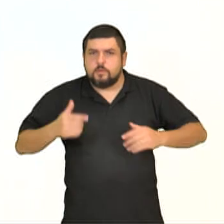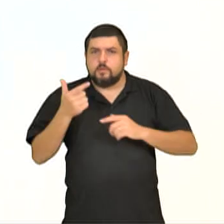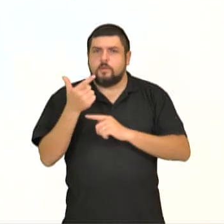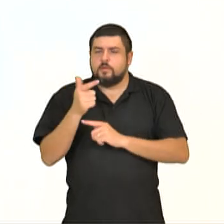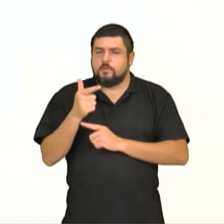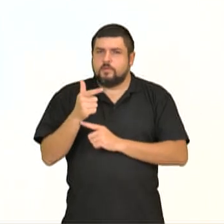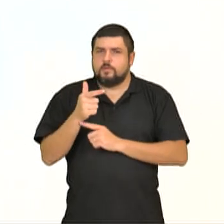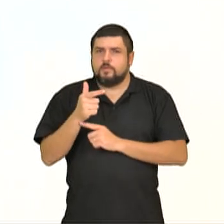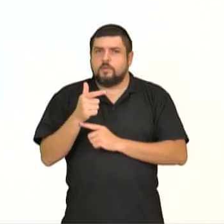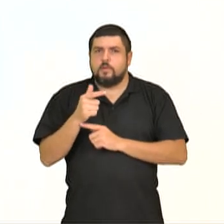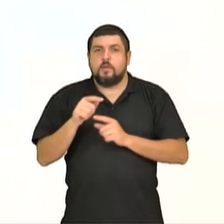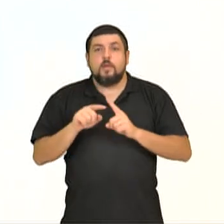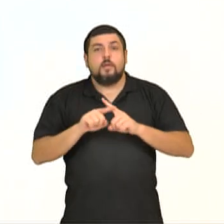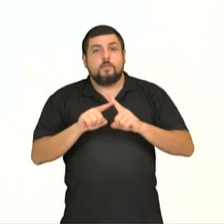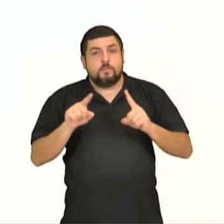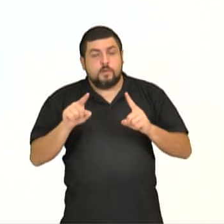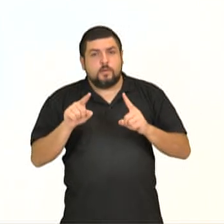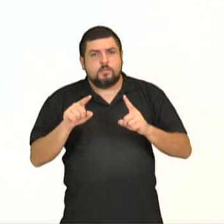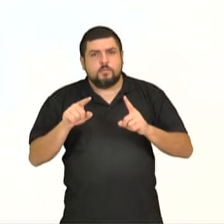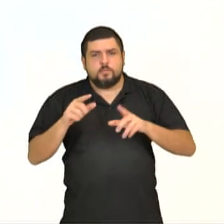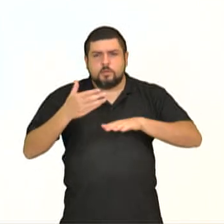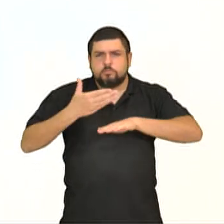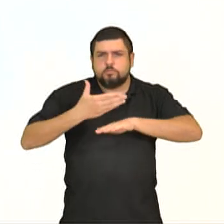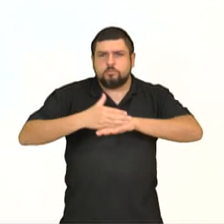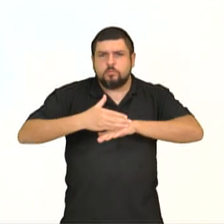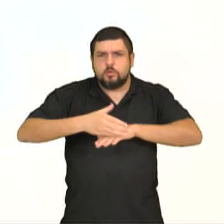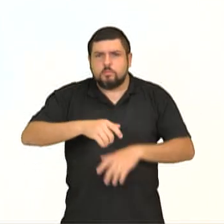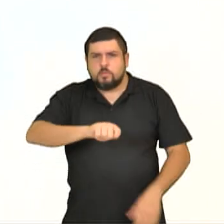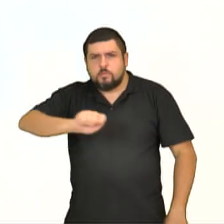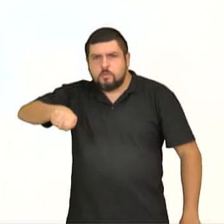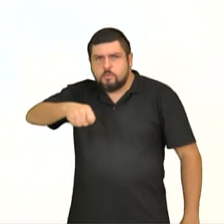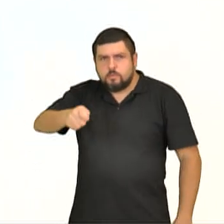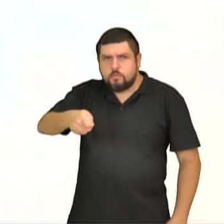esgrima, pratica a esgrima com a ajuda de um